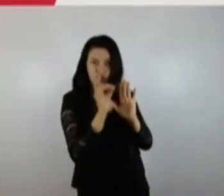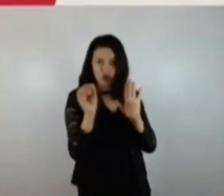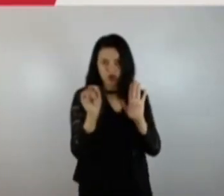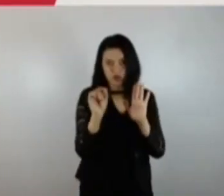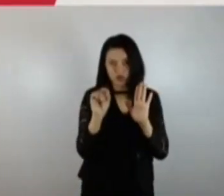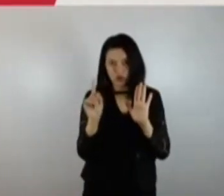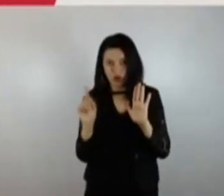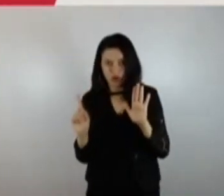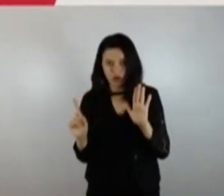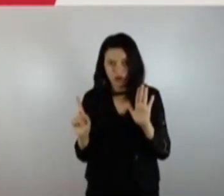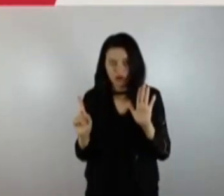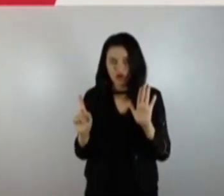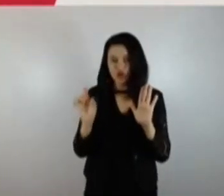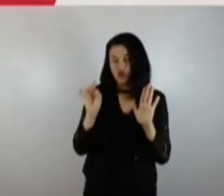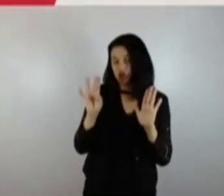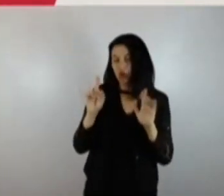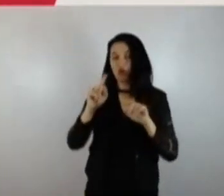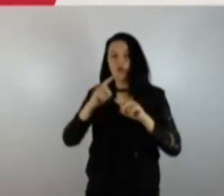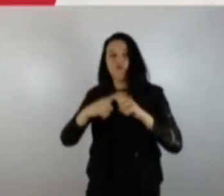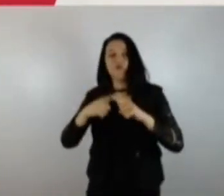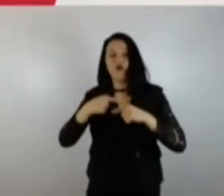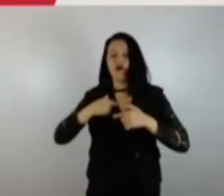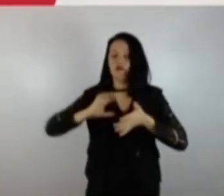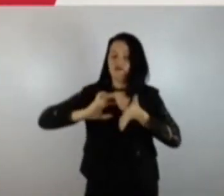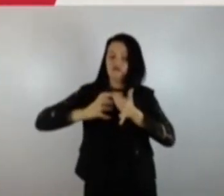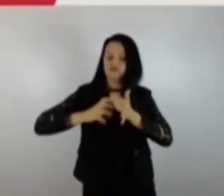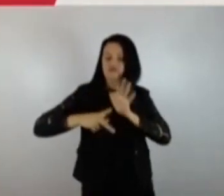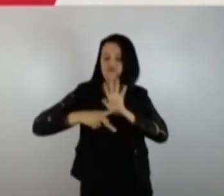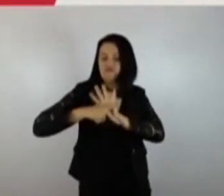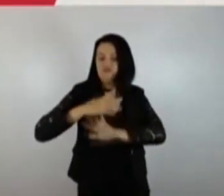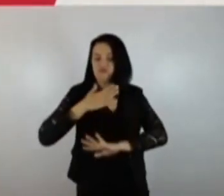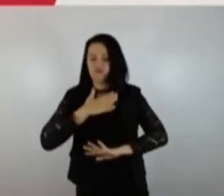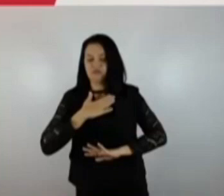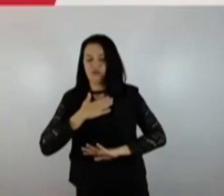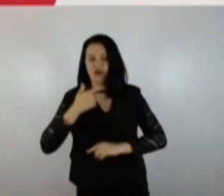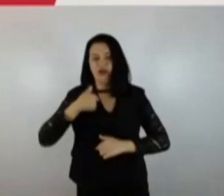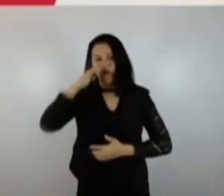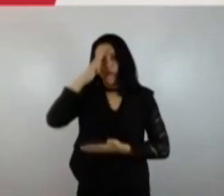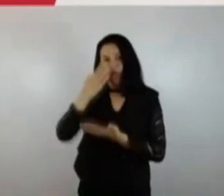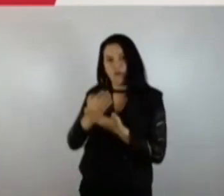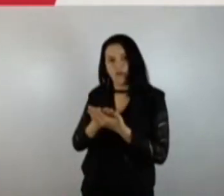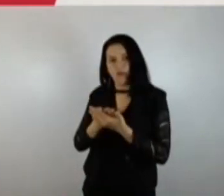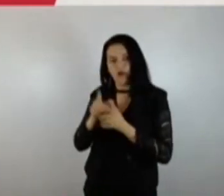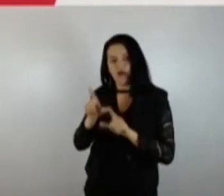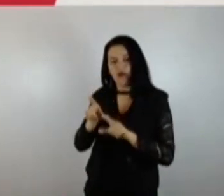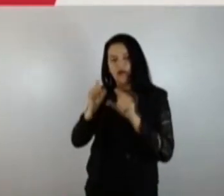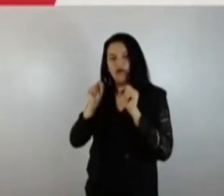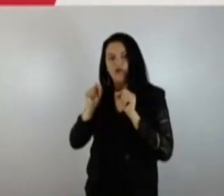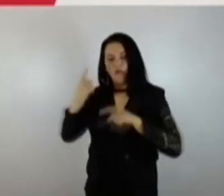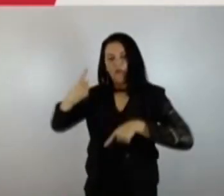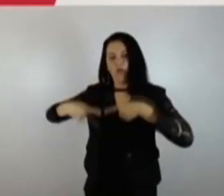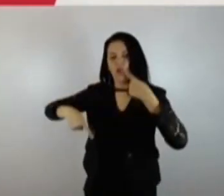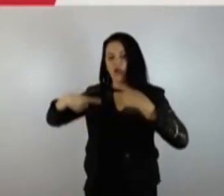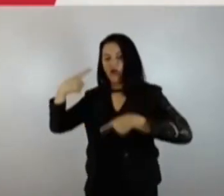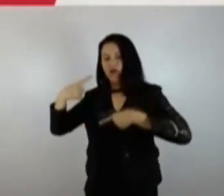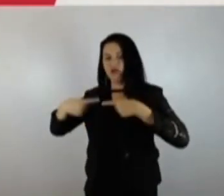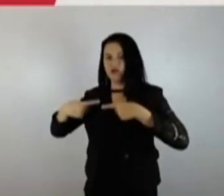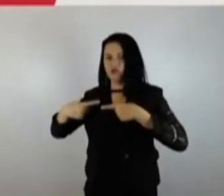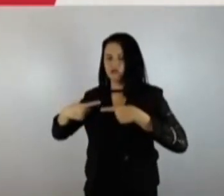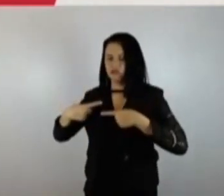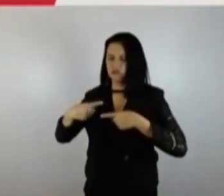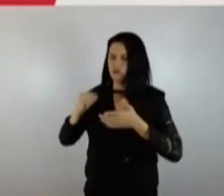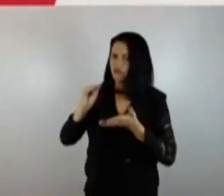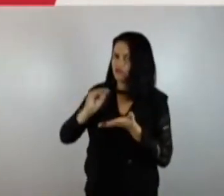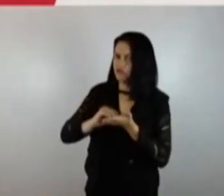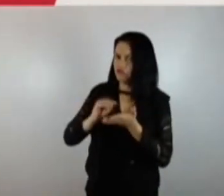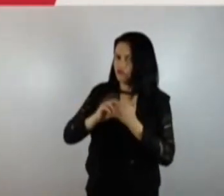apenas de orientações políticas insensatas, estará simultaneamente